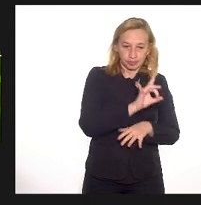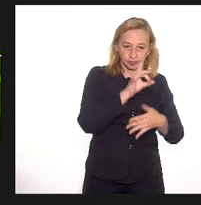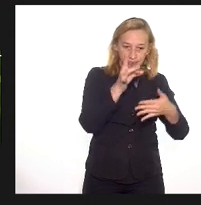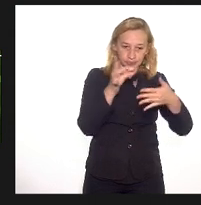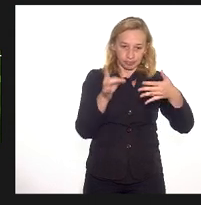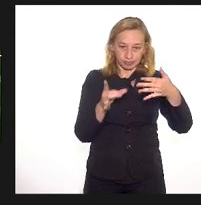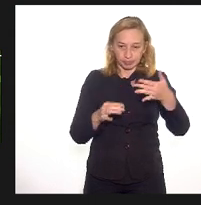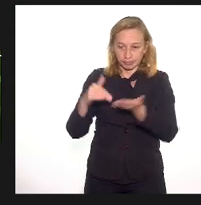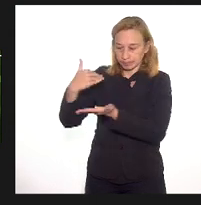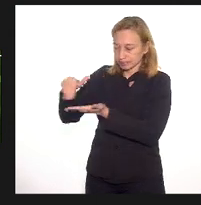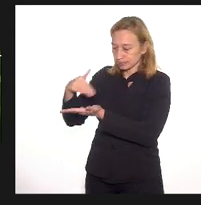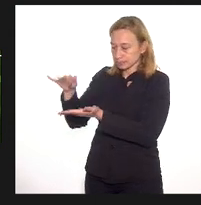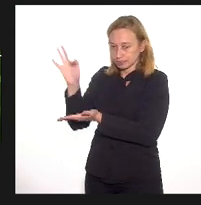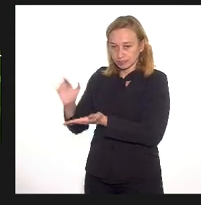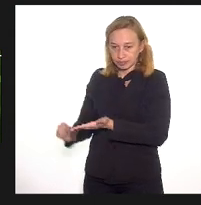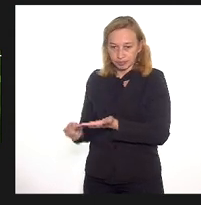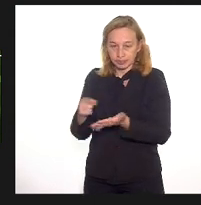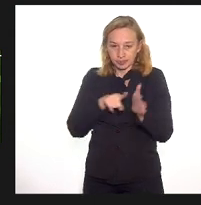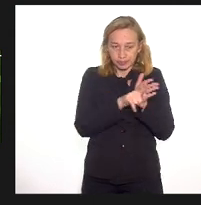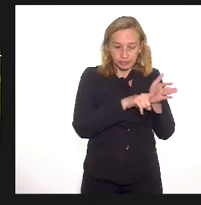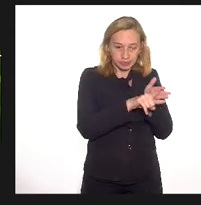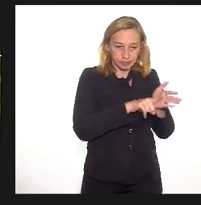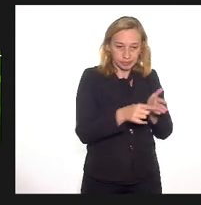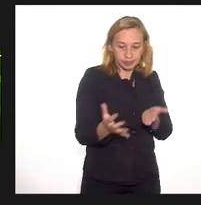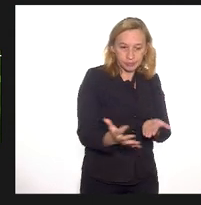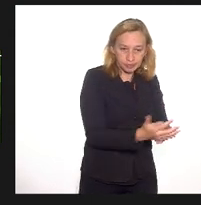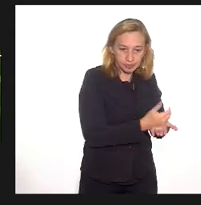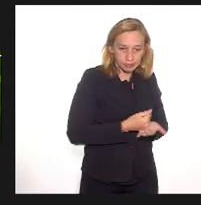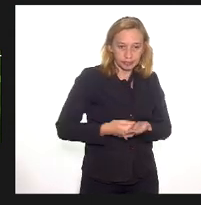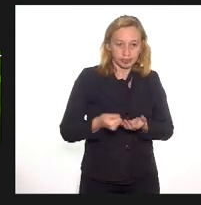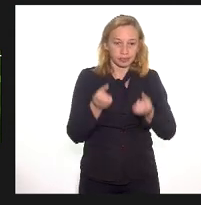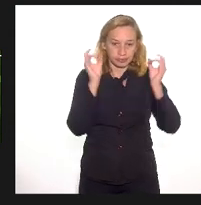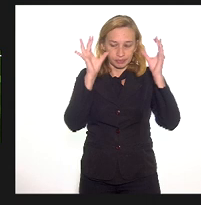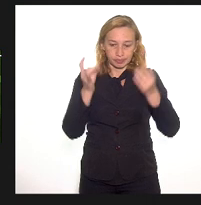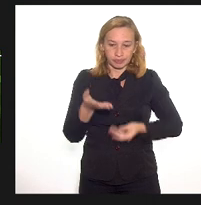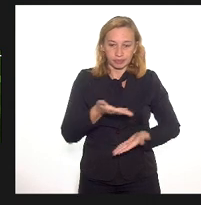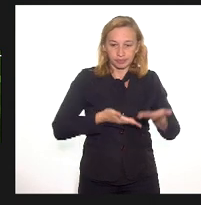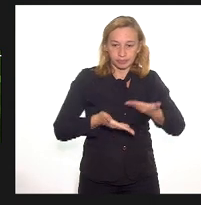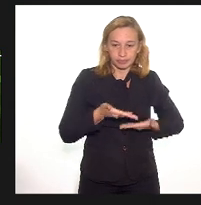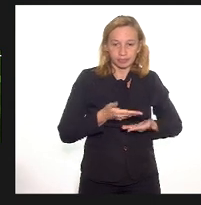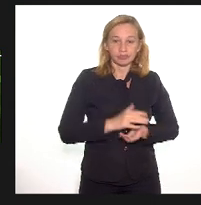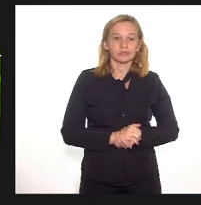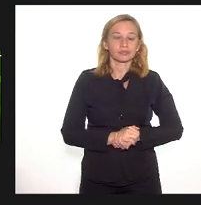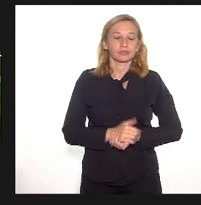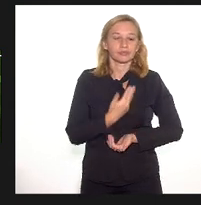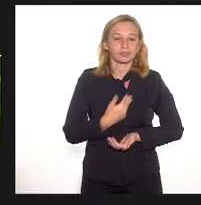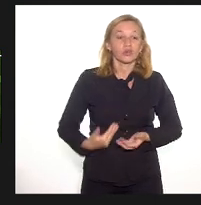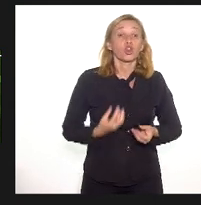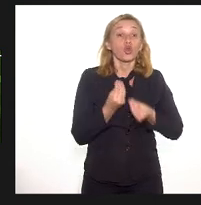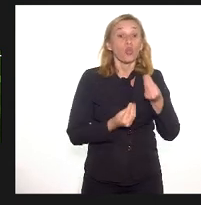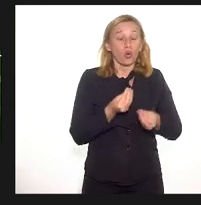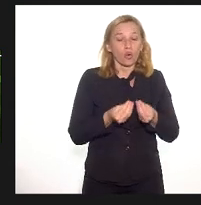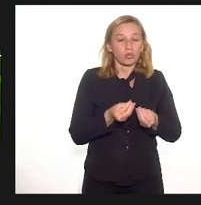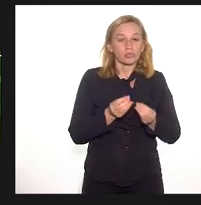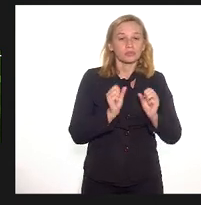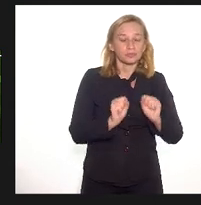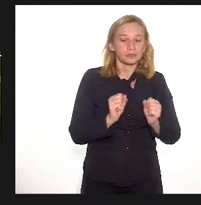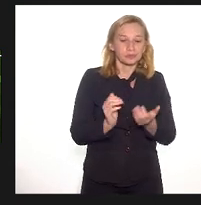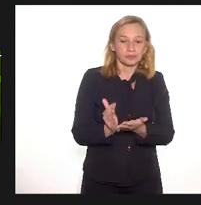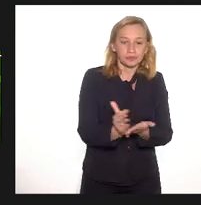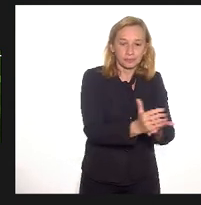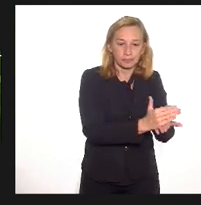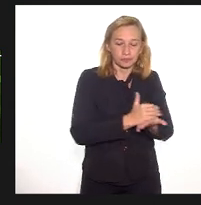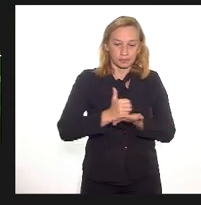Fazenda fiscalizar e arrecadar a participação governamental. Lembrando, a lei trazia, inclusive, como deveria ser recolhido a cota parte